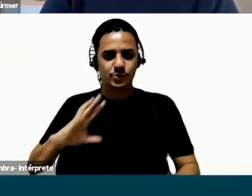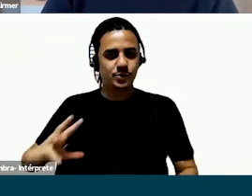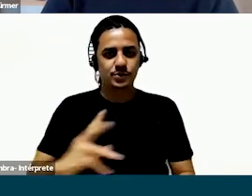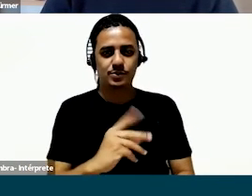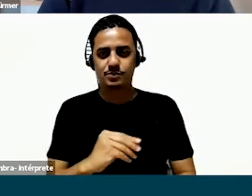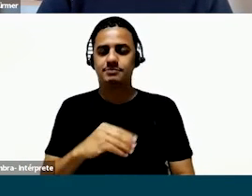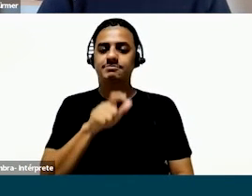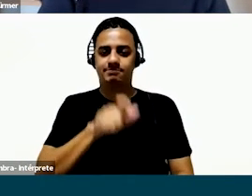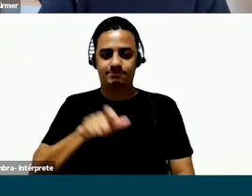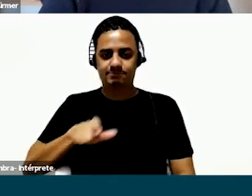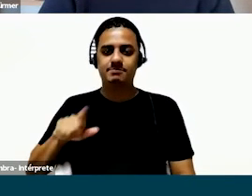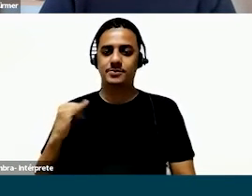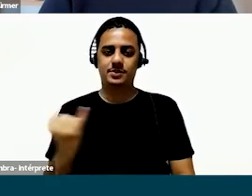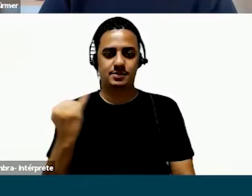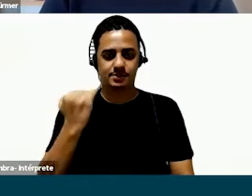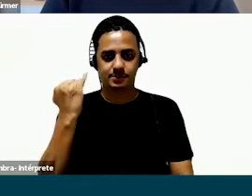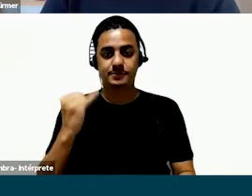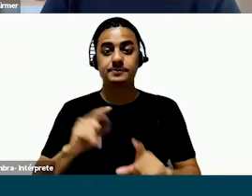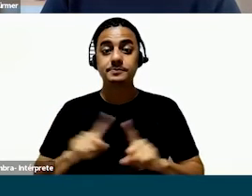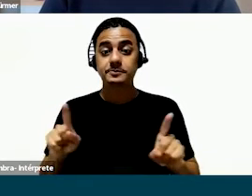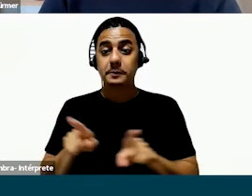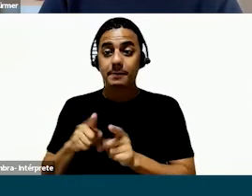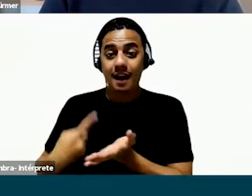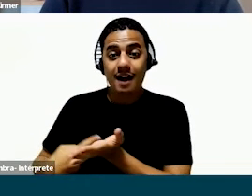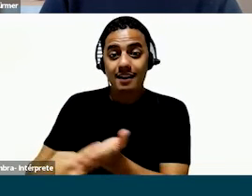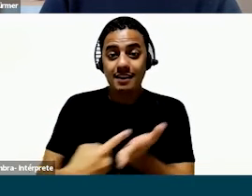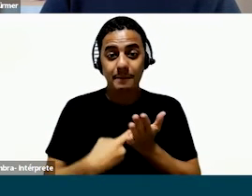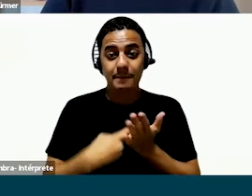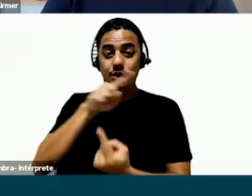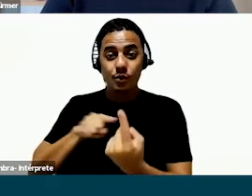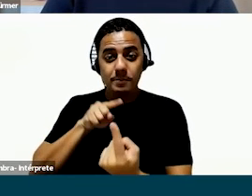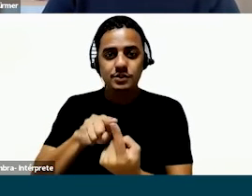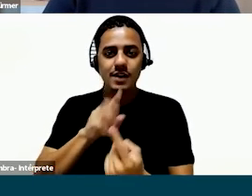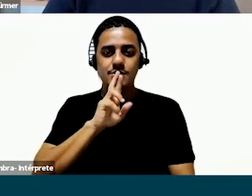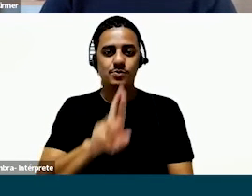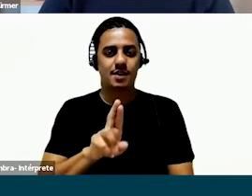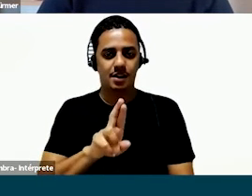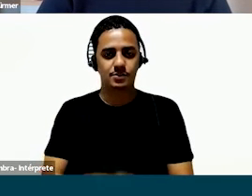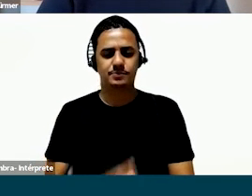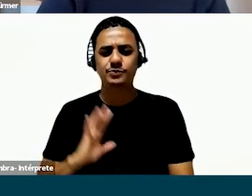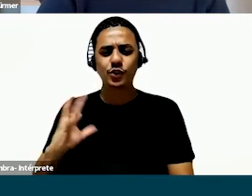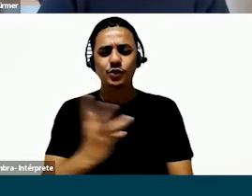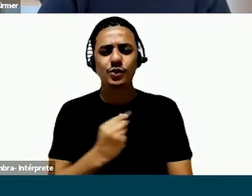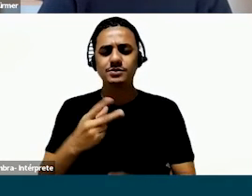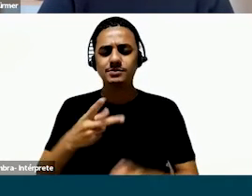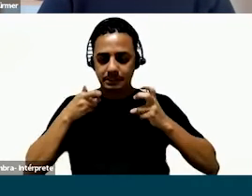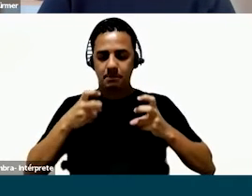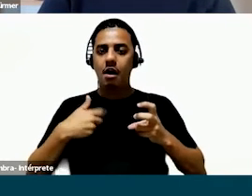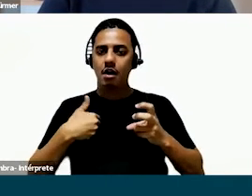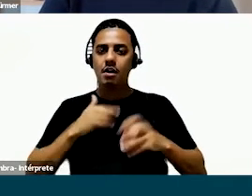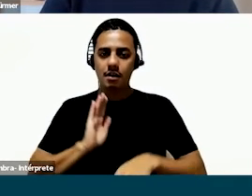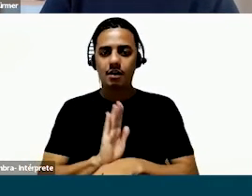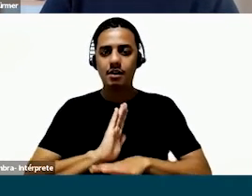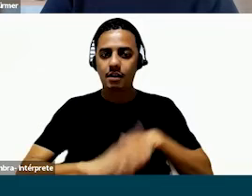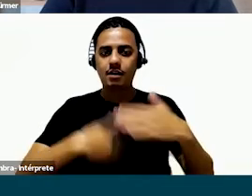um bom clima e respeito para todo mundo. Isso é fundamental. Mas também é muito importante um alinhamento que seja orientado para o resultado. Todo mundo gosta de perceber